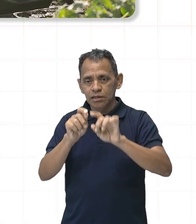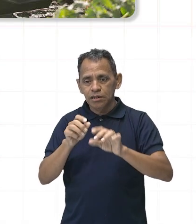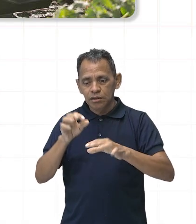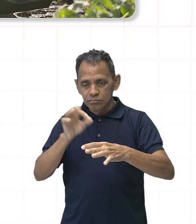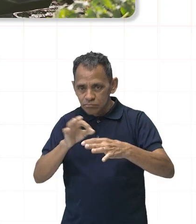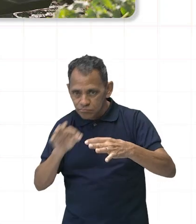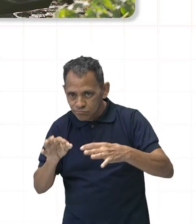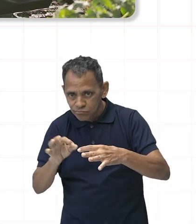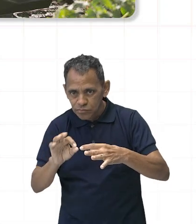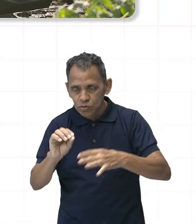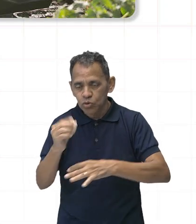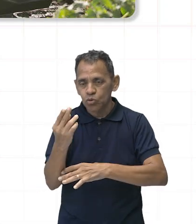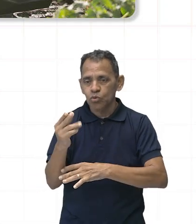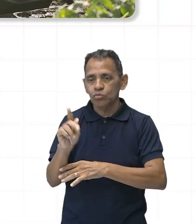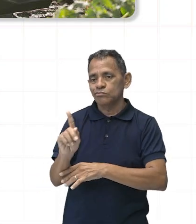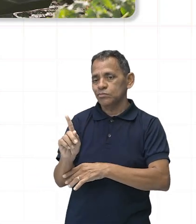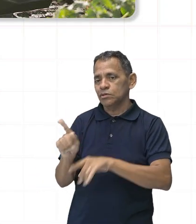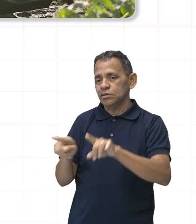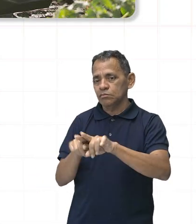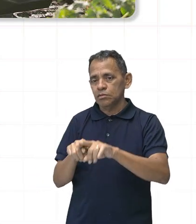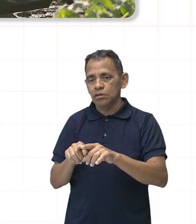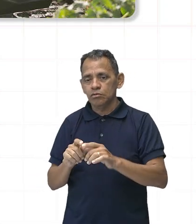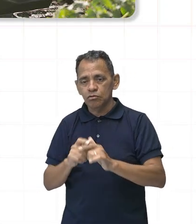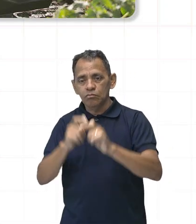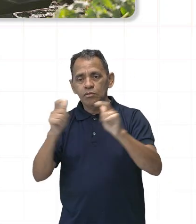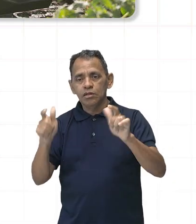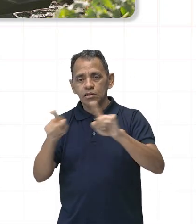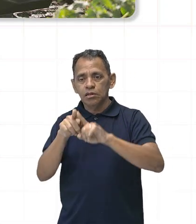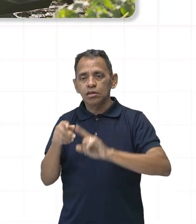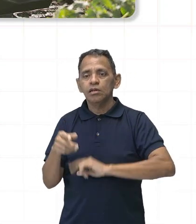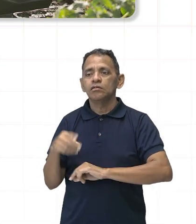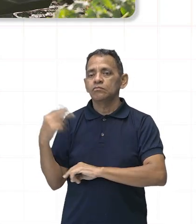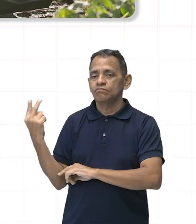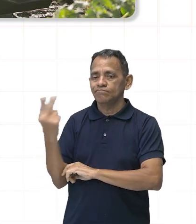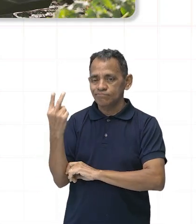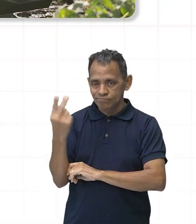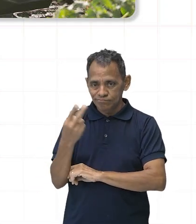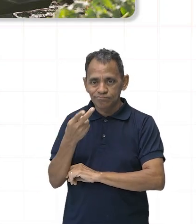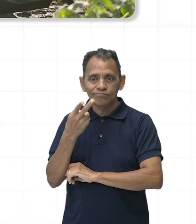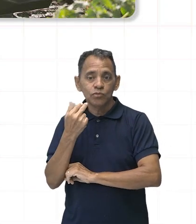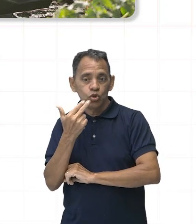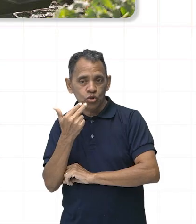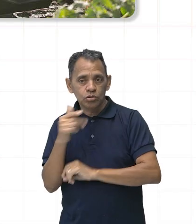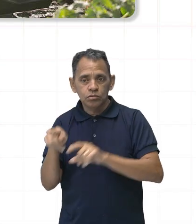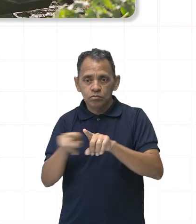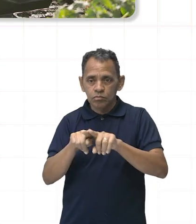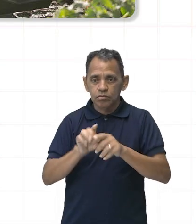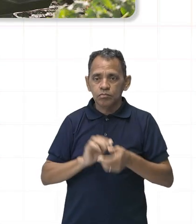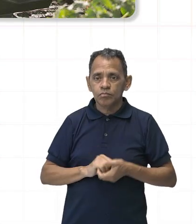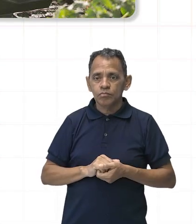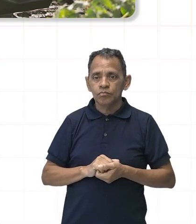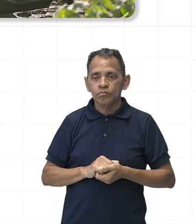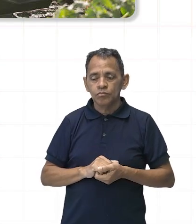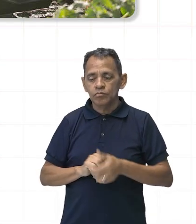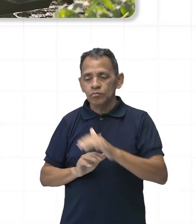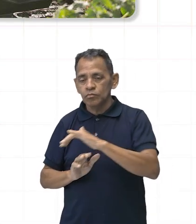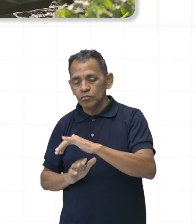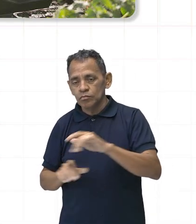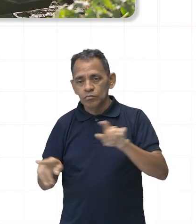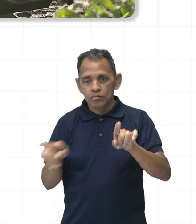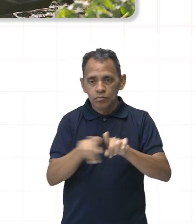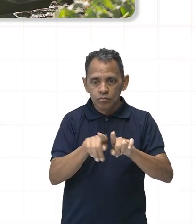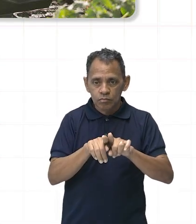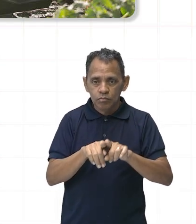não, e também um aumento do valor nutritivo, tá bom, gente? Além da biotecnologias e os